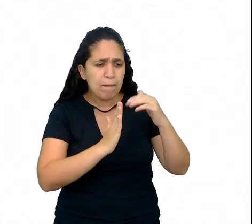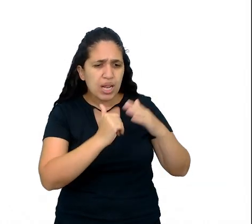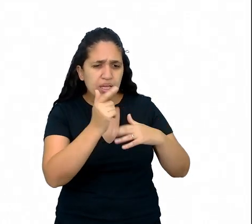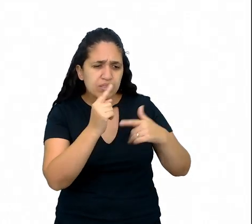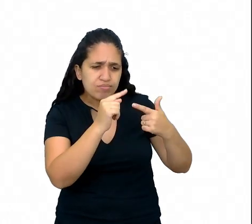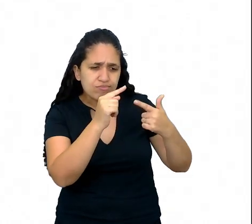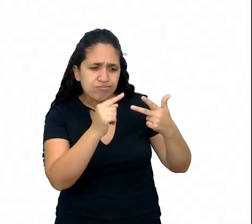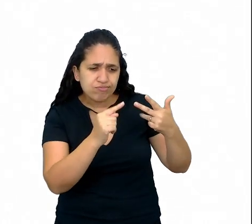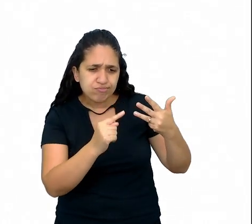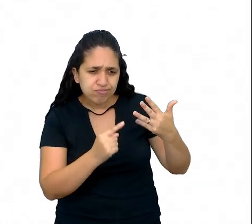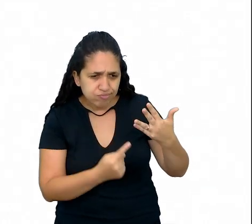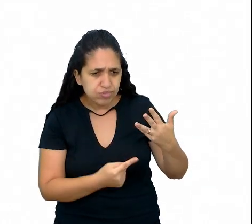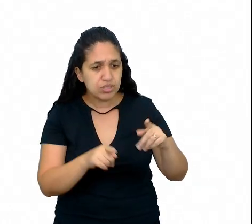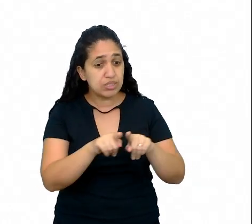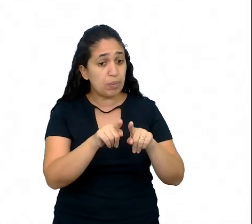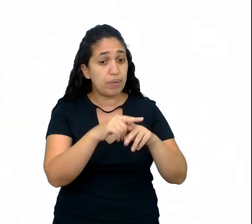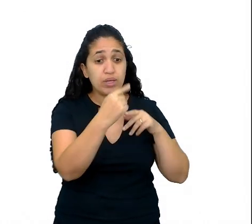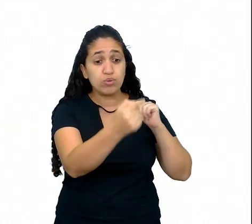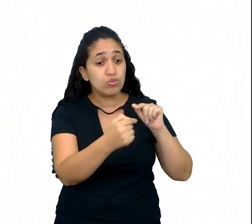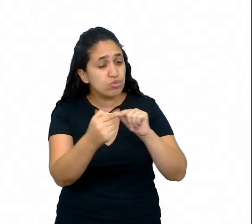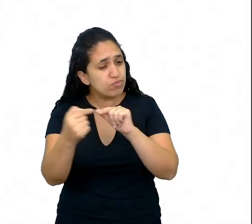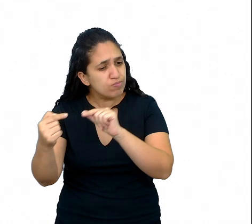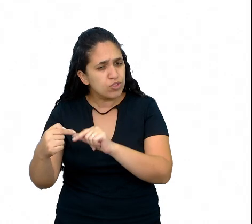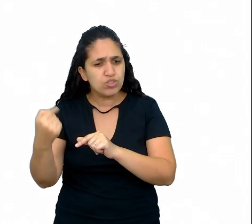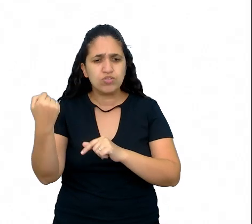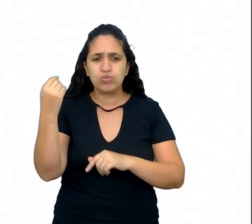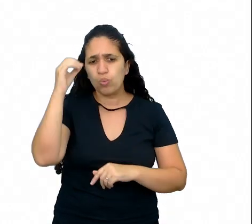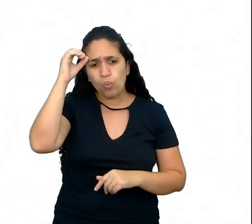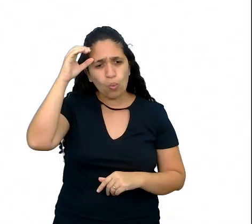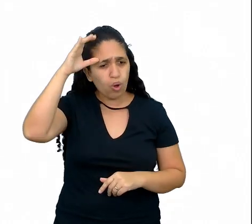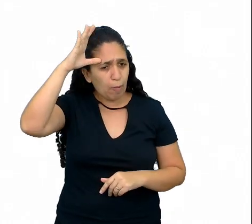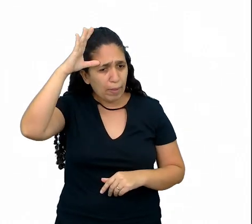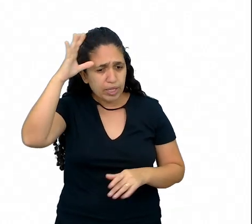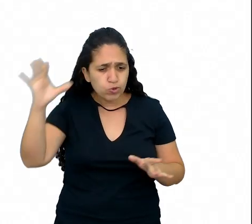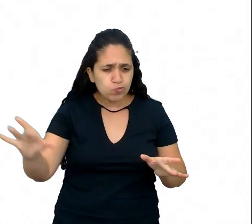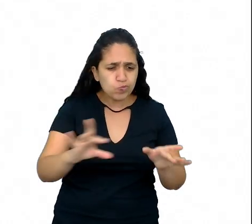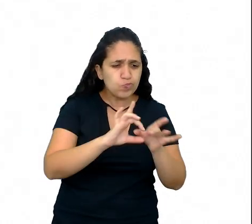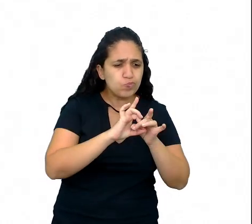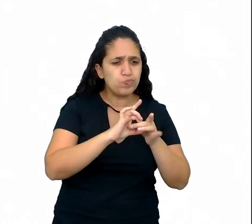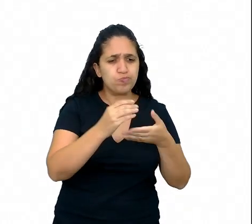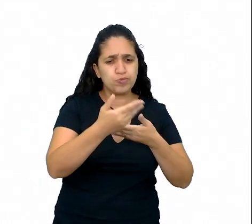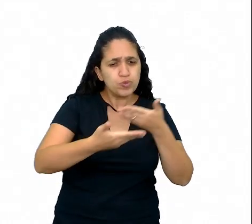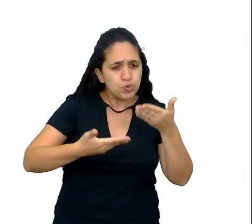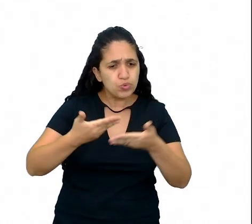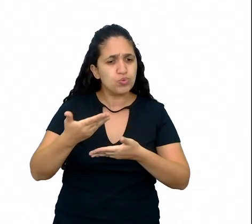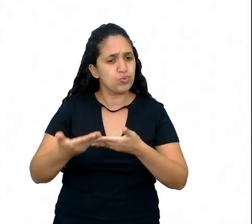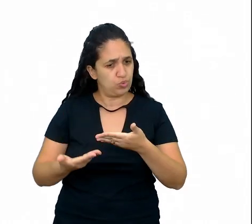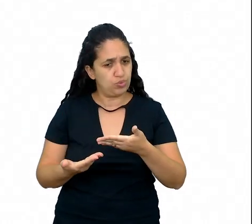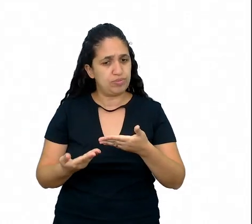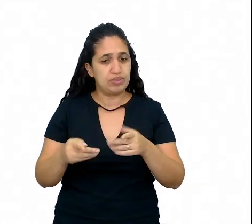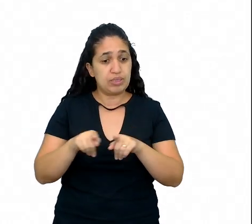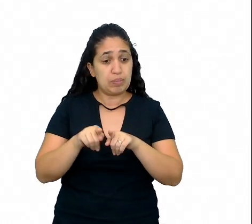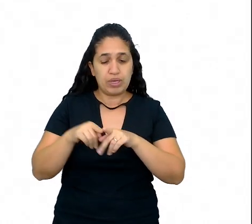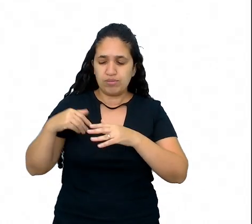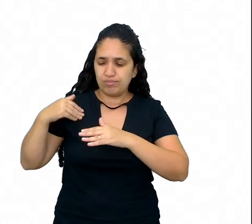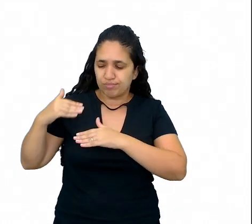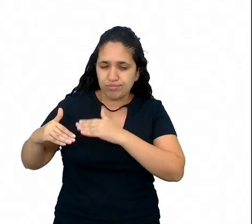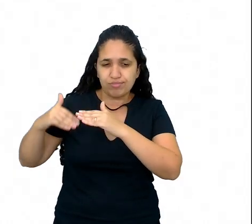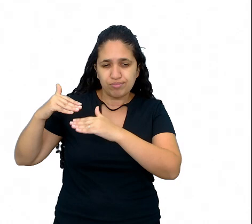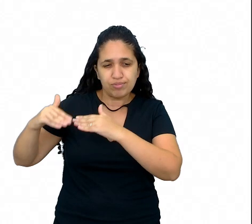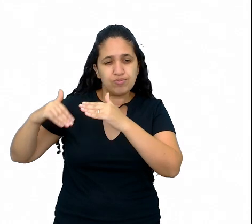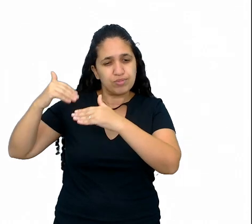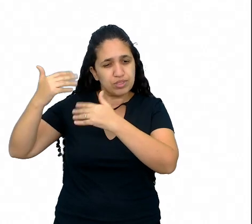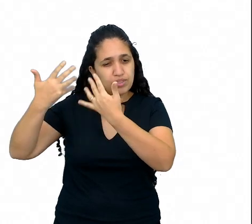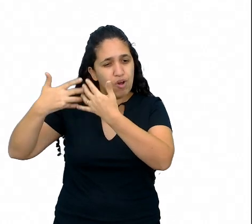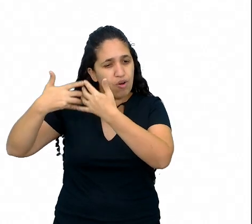habilidades, os objetos de conhecimento que está atrelado, né, que faz parte da matemática, e com isso os processos cognitivos que